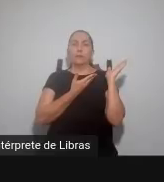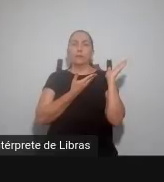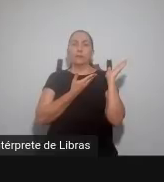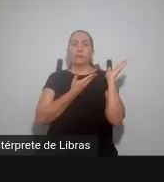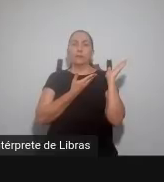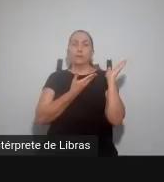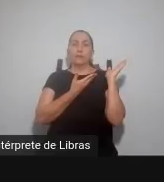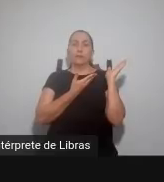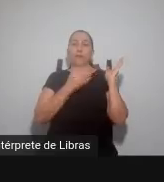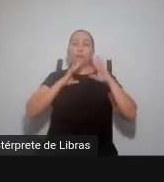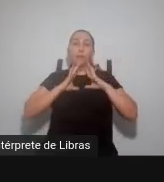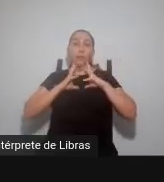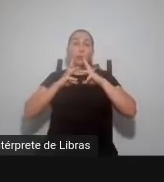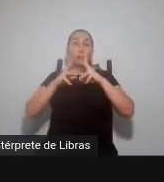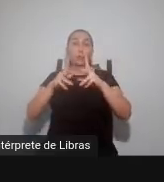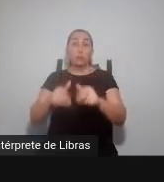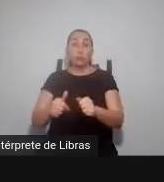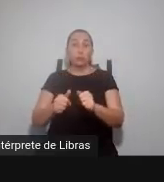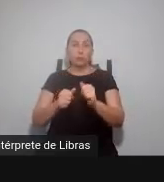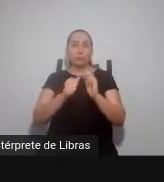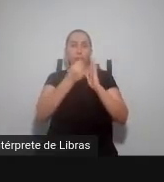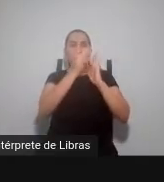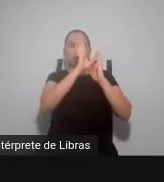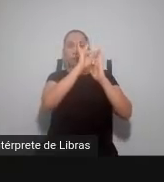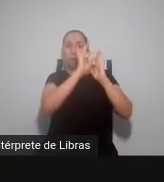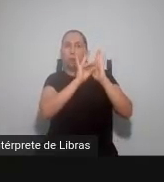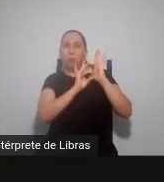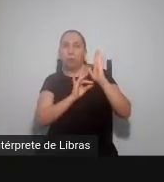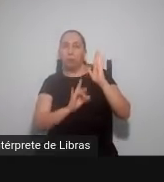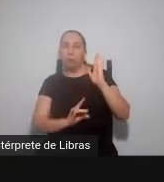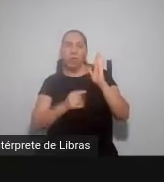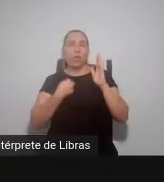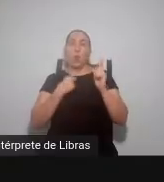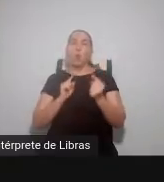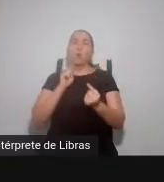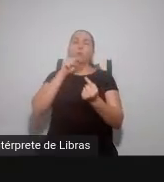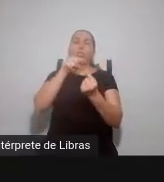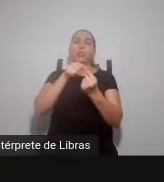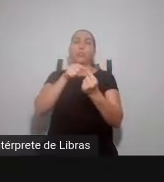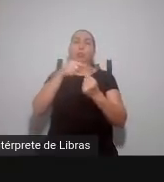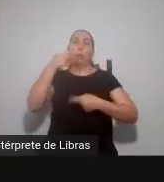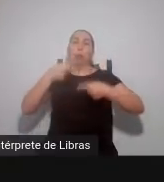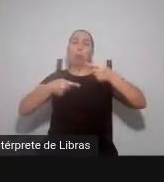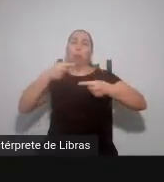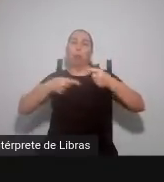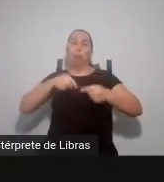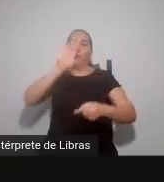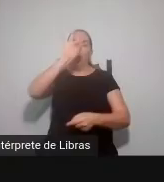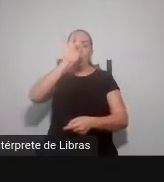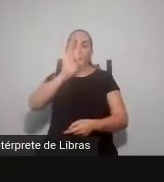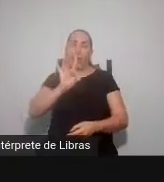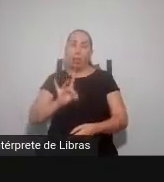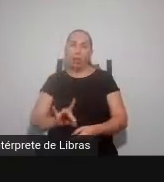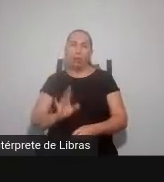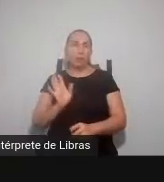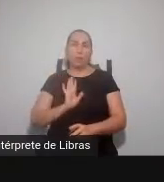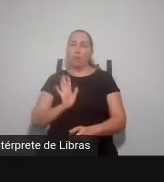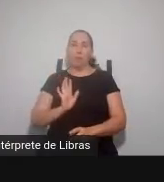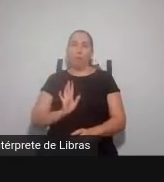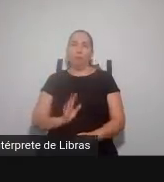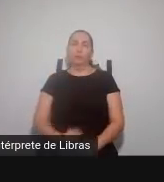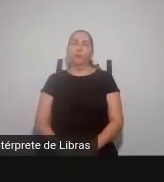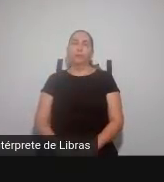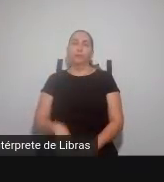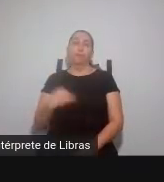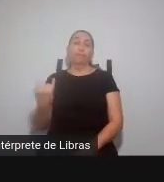é repertoriar, não é discutir cada um deles. Bom, uma coisa